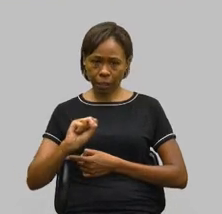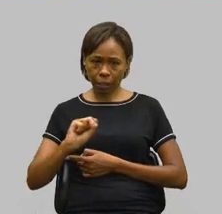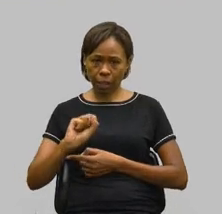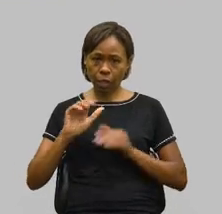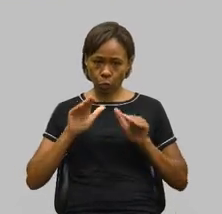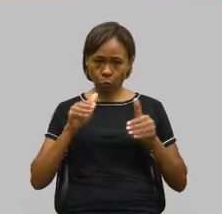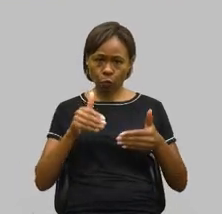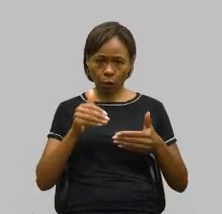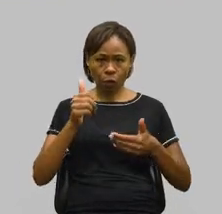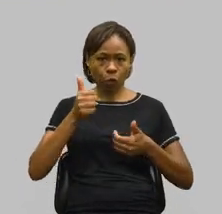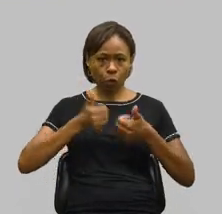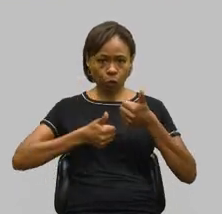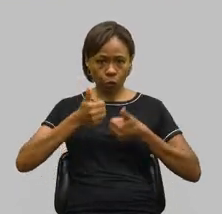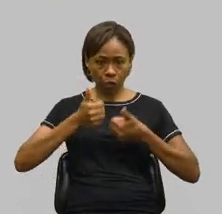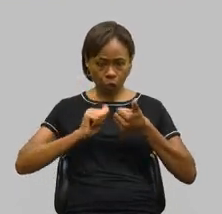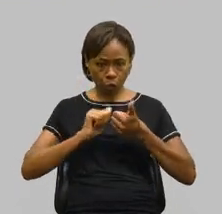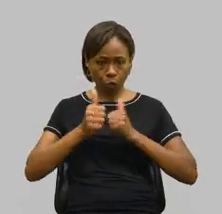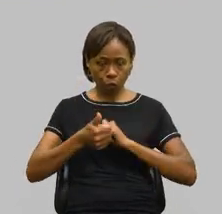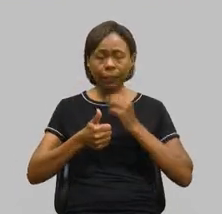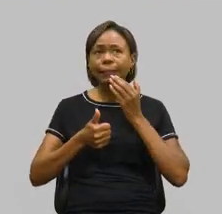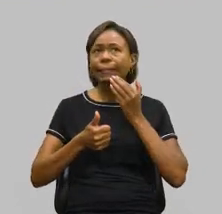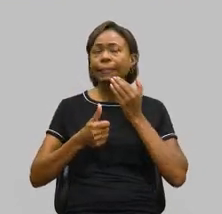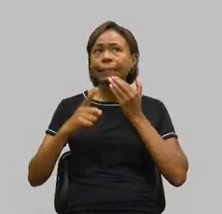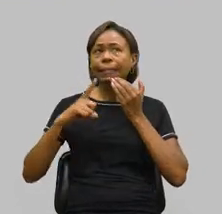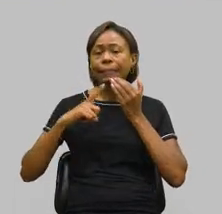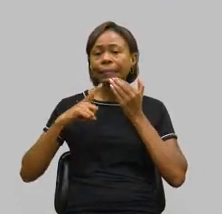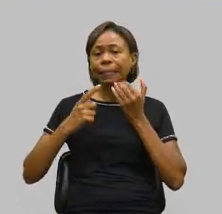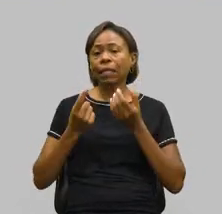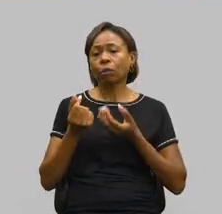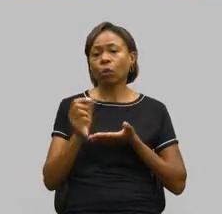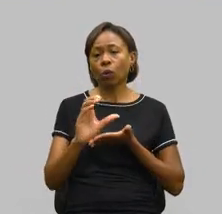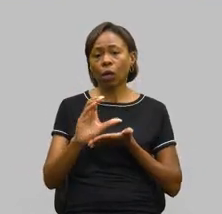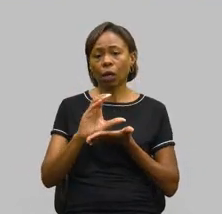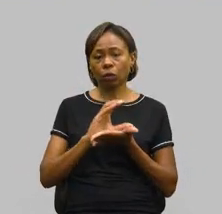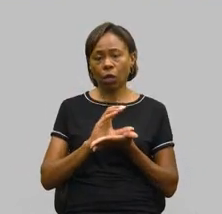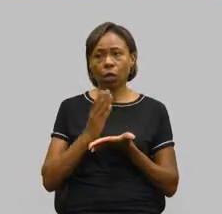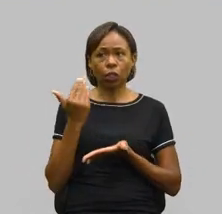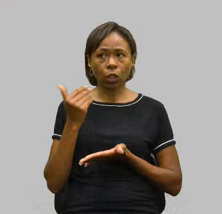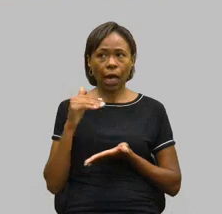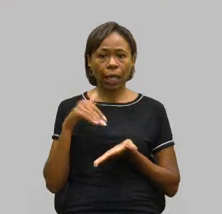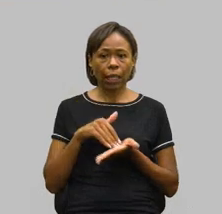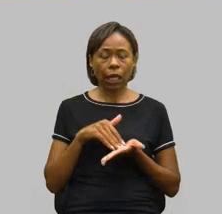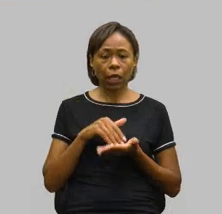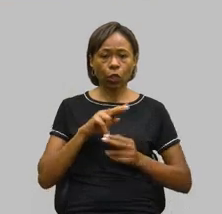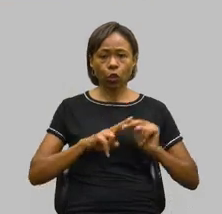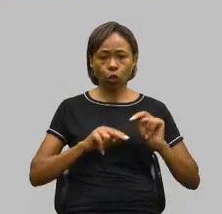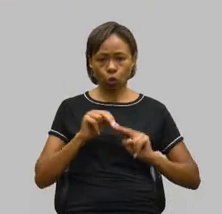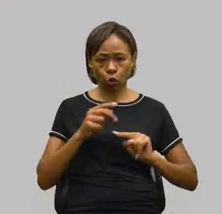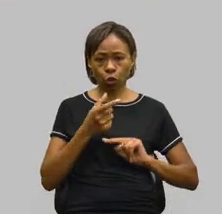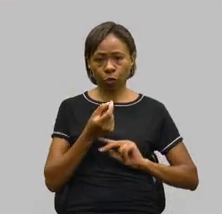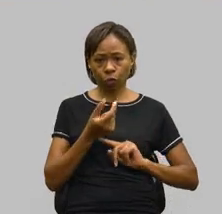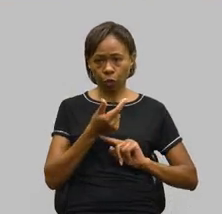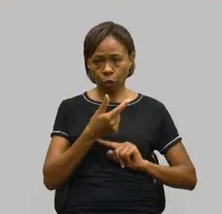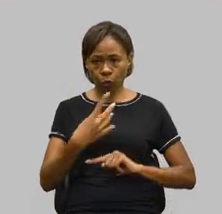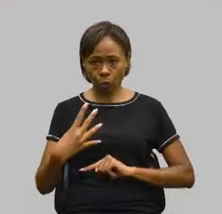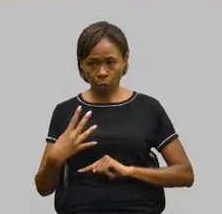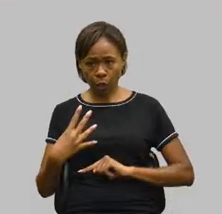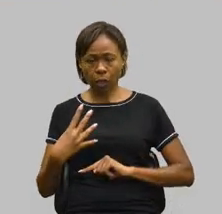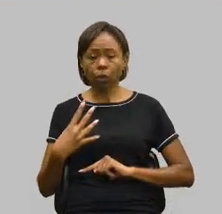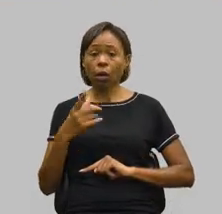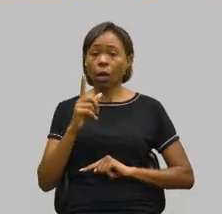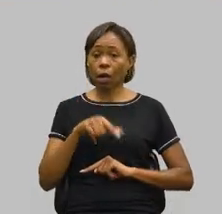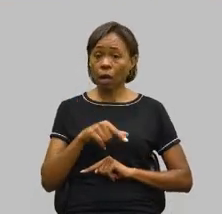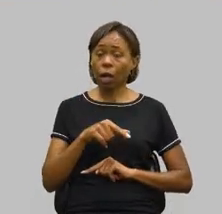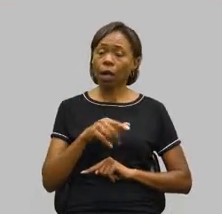nós temos aqui uma abrangência uma captação em junho até Junho do ano de 2024 e ele é relevante em relação